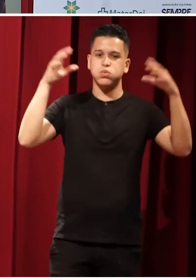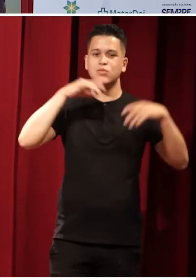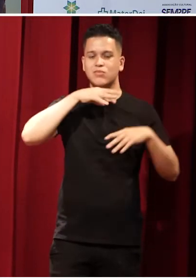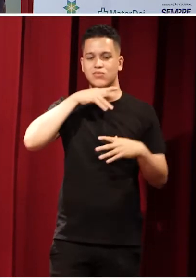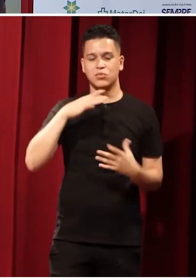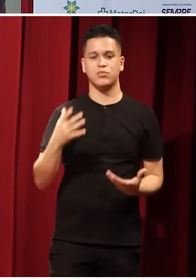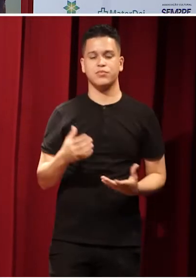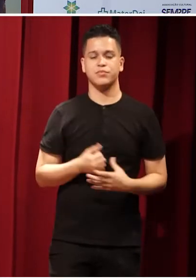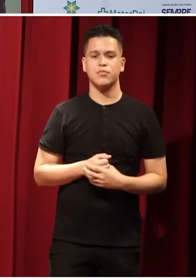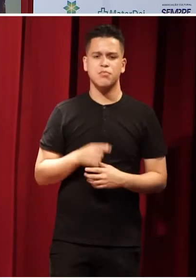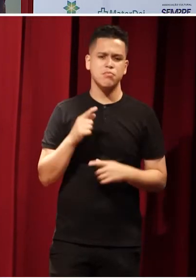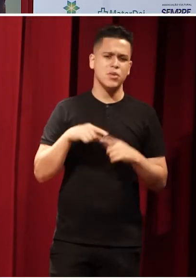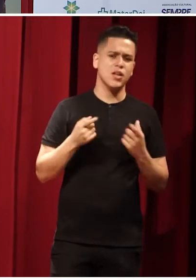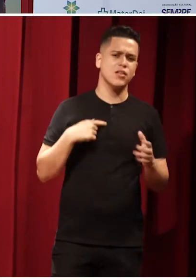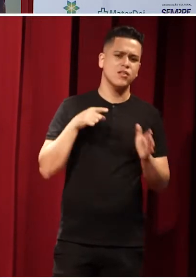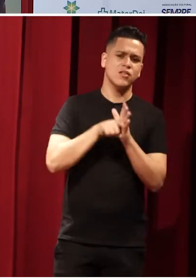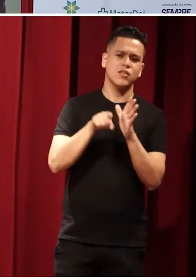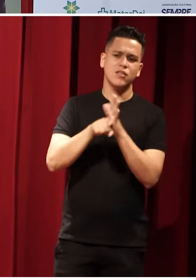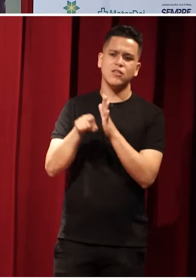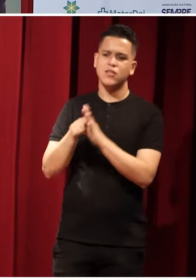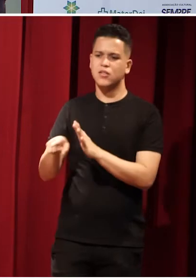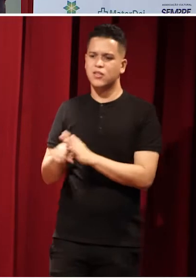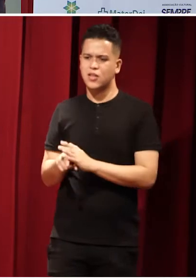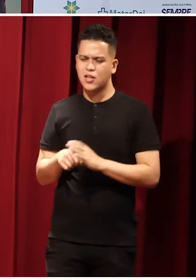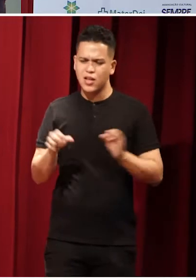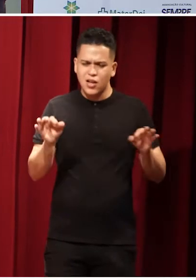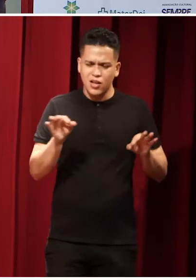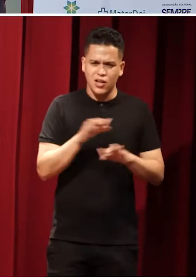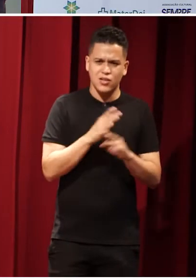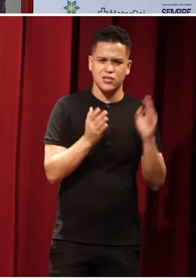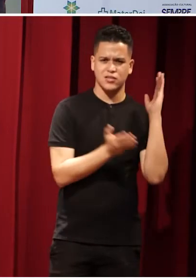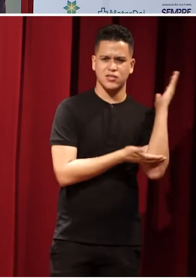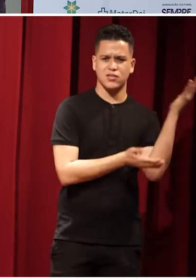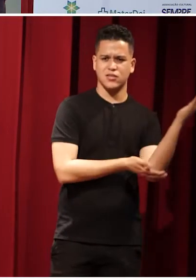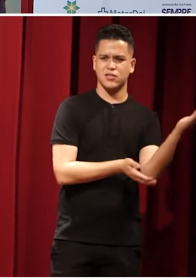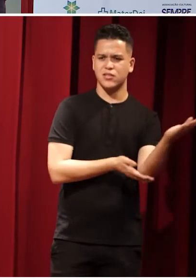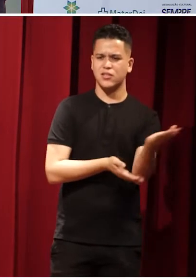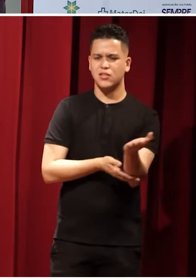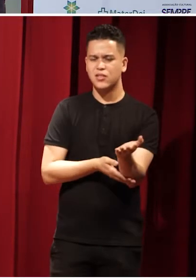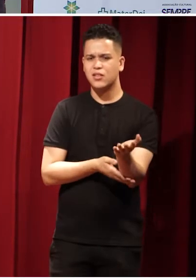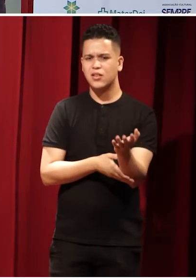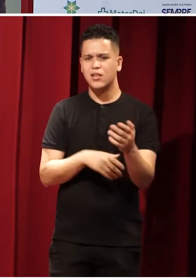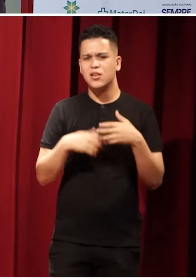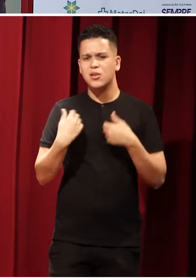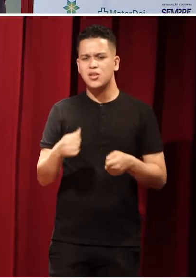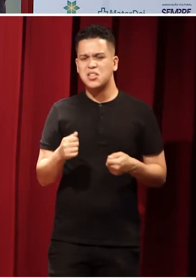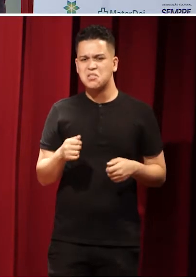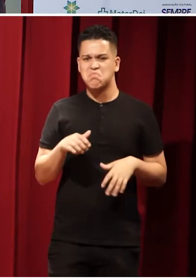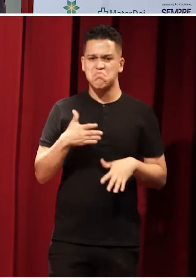eu pergunto a vocês, interromper o desmatamento exige quanta